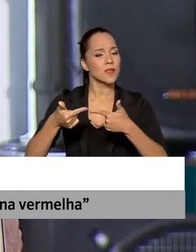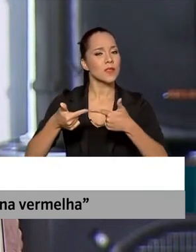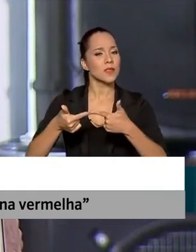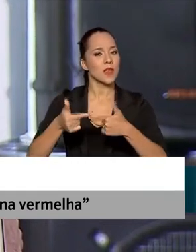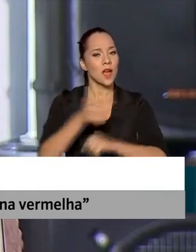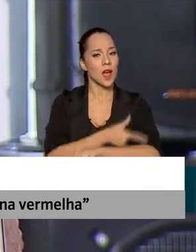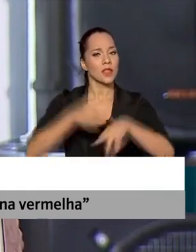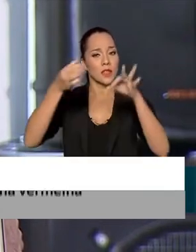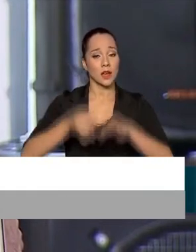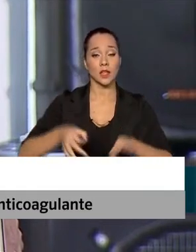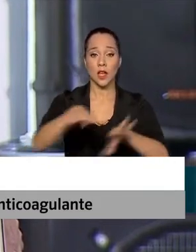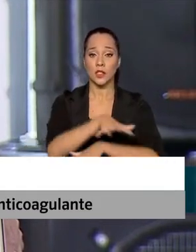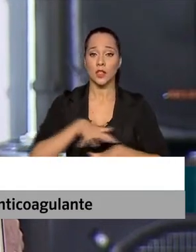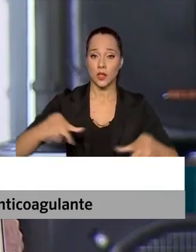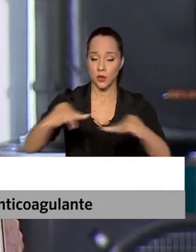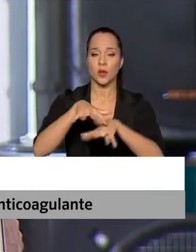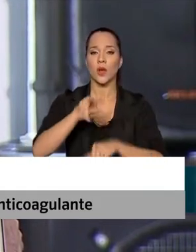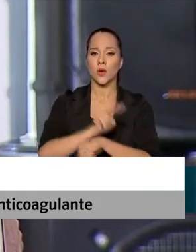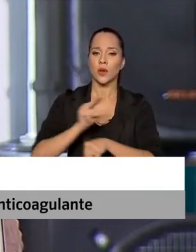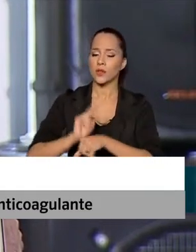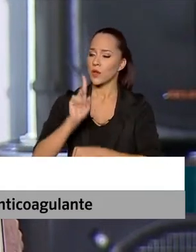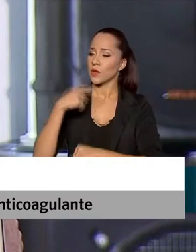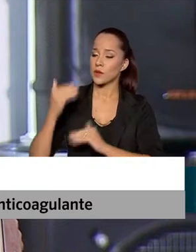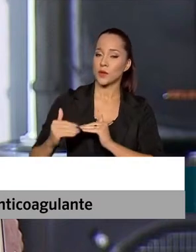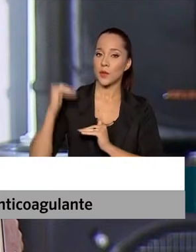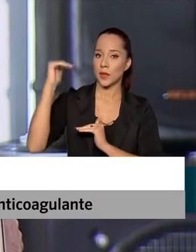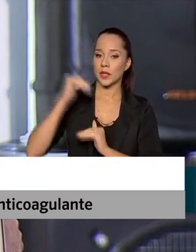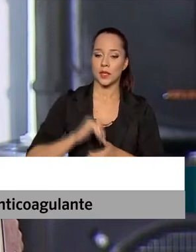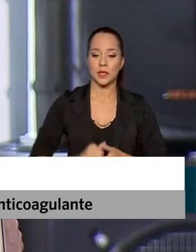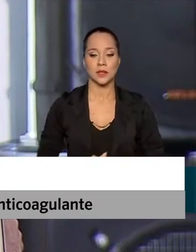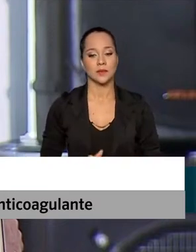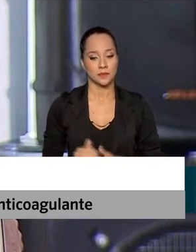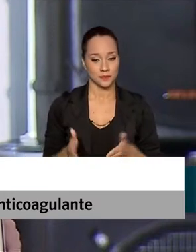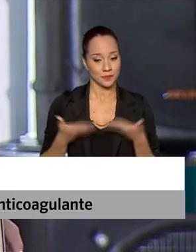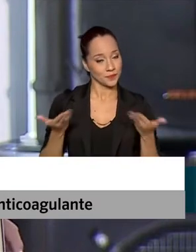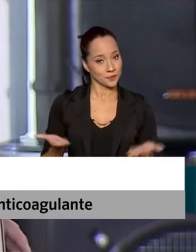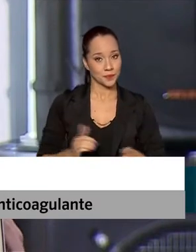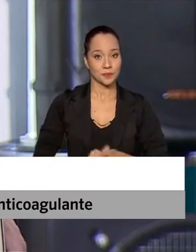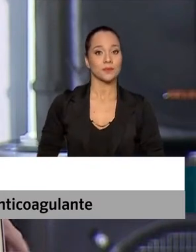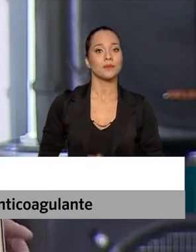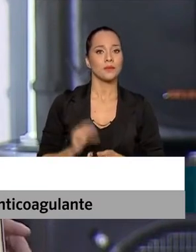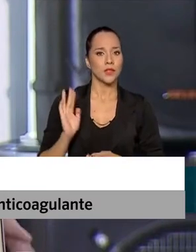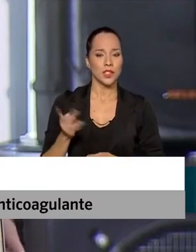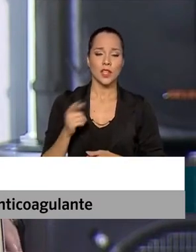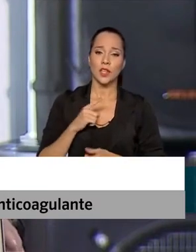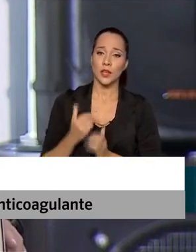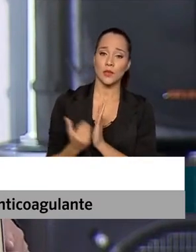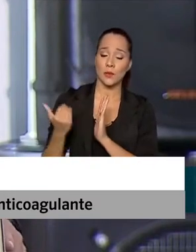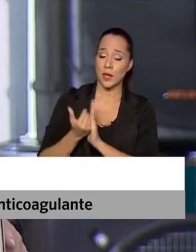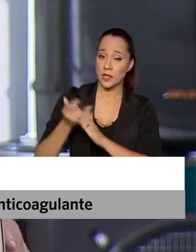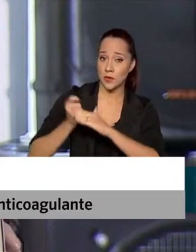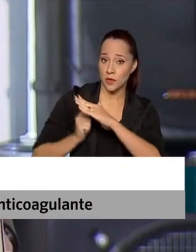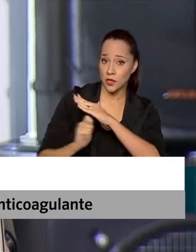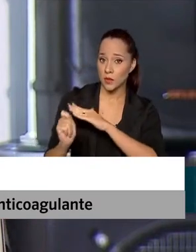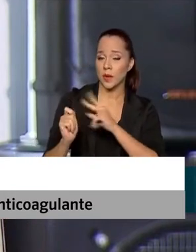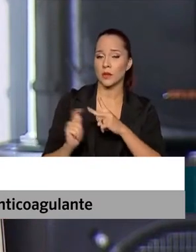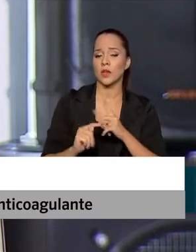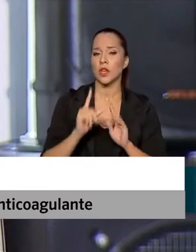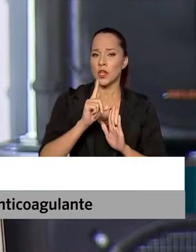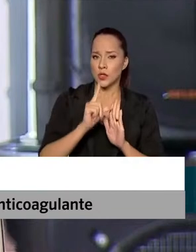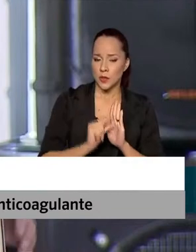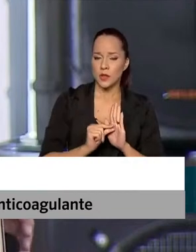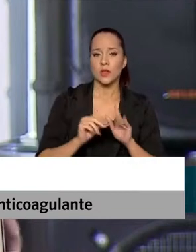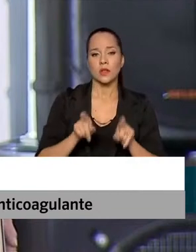a integridade territorial e manter a nossa soberania. Sendo assim, foram racionalizados os investimentos, reduzidos